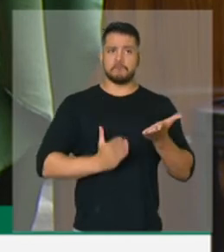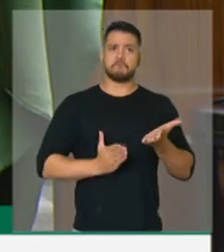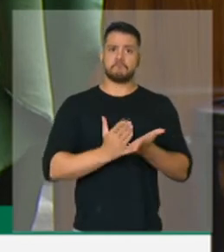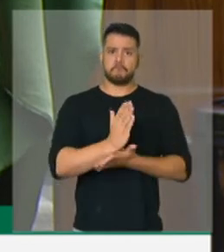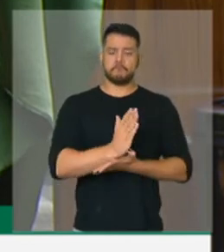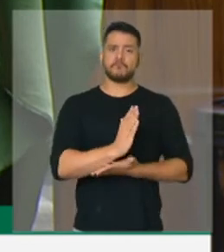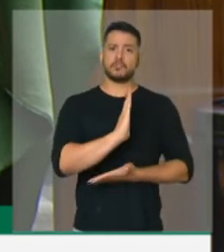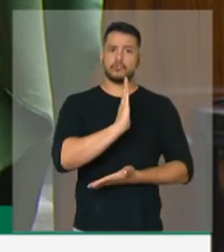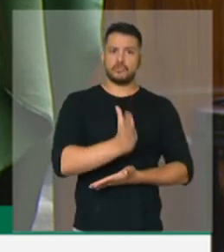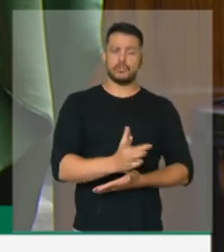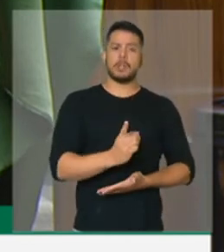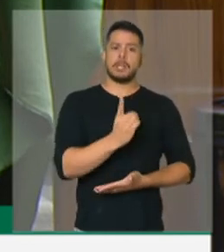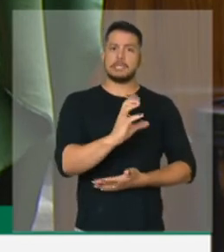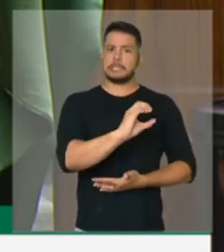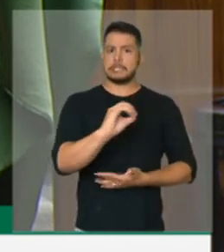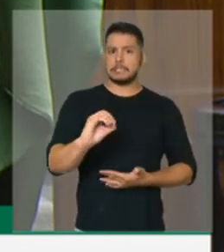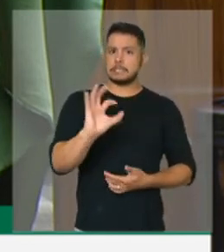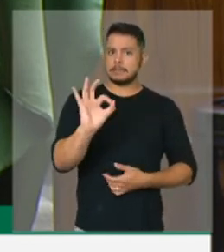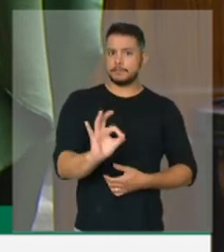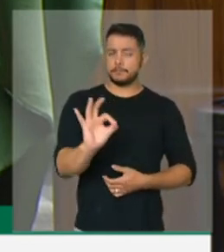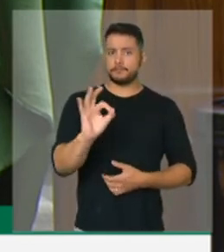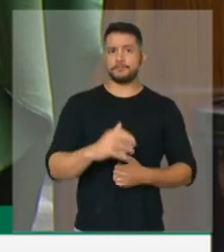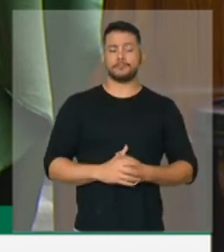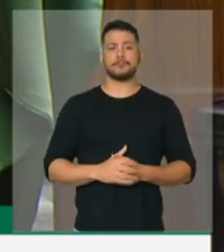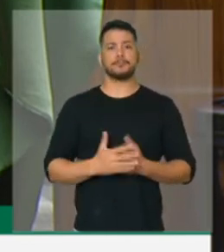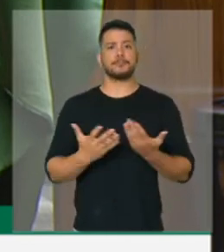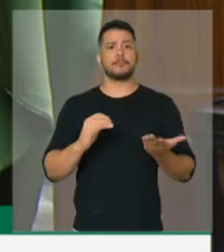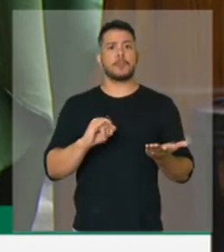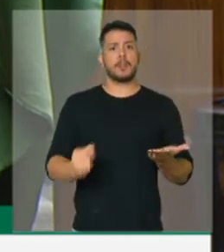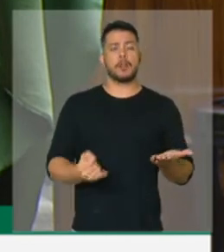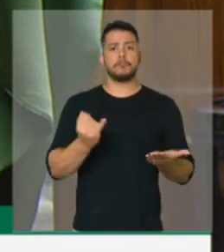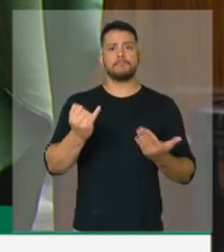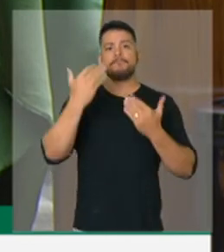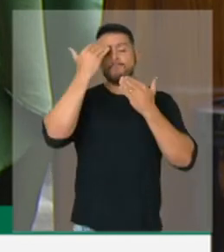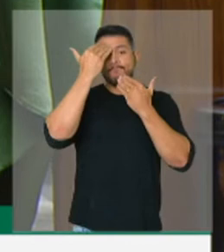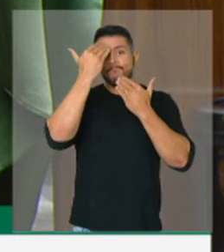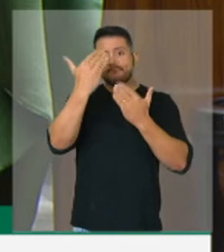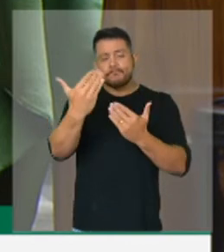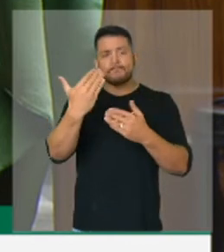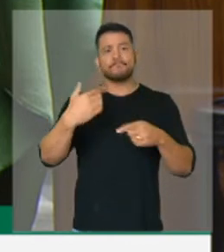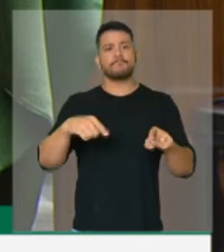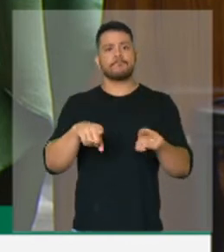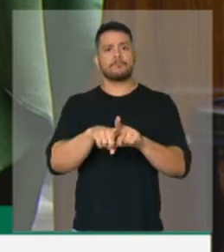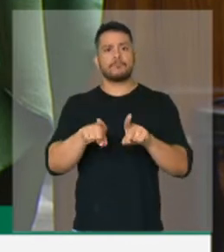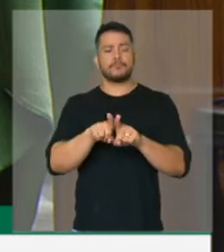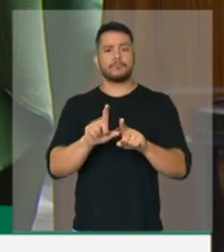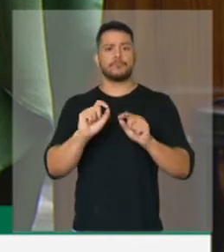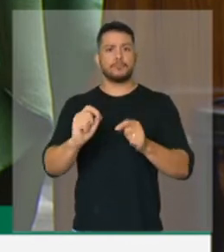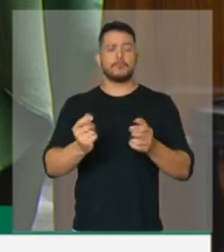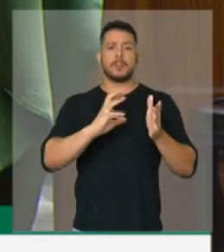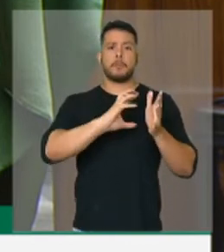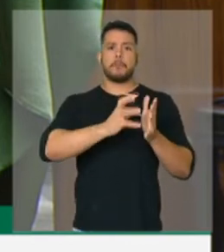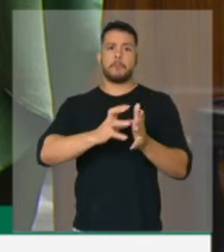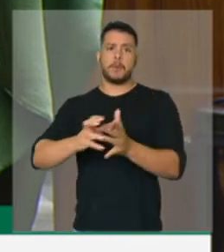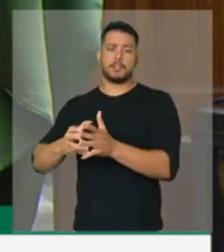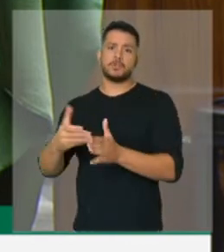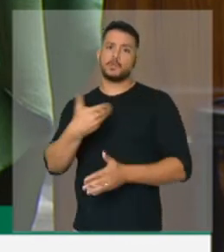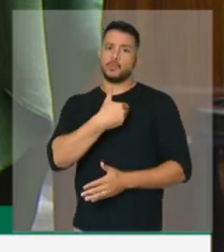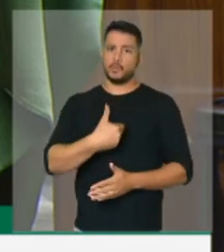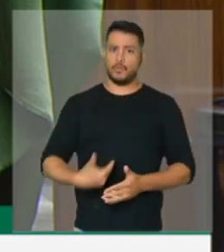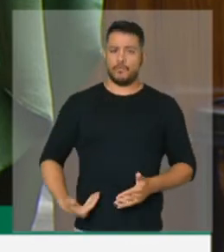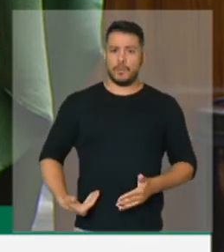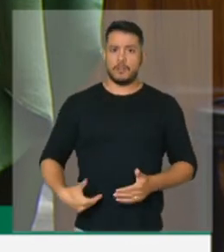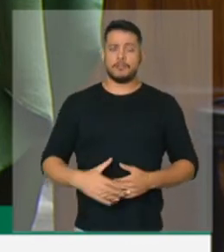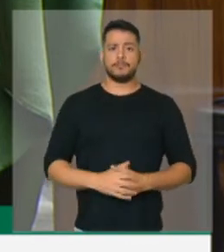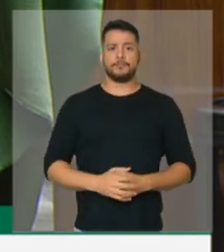Federal. Agradecer aos partidos da base do governo, a qual faz parte. Agradecer aos partidos de oposição